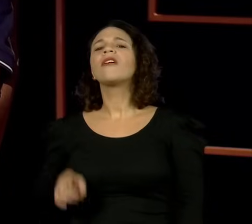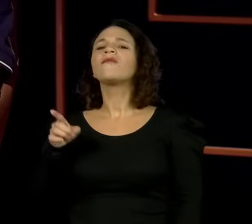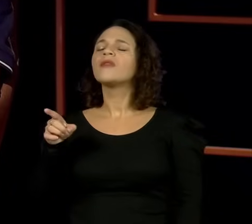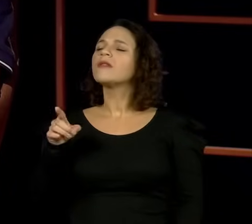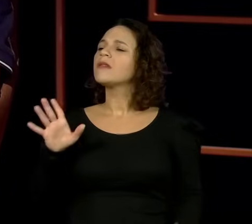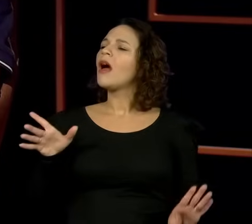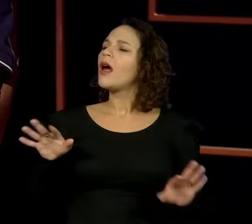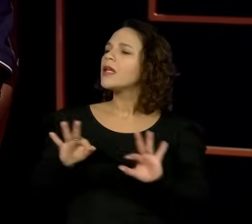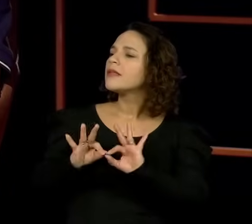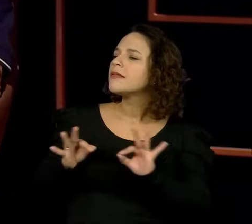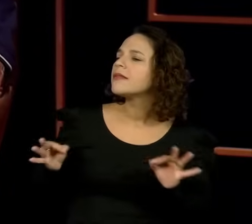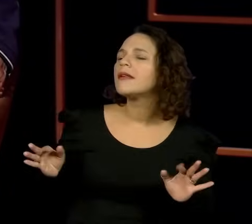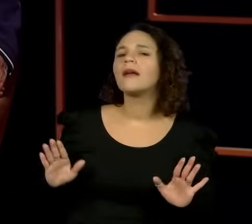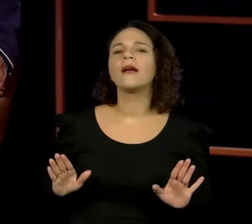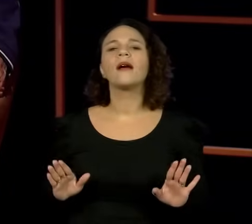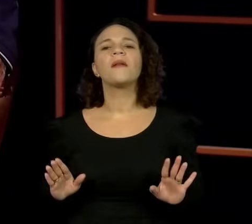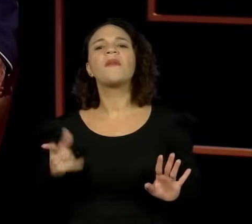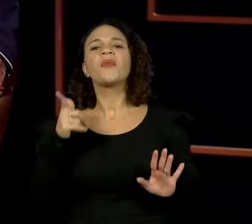discreto, você